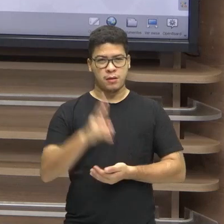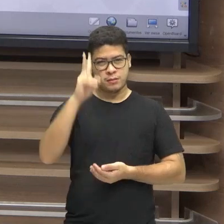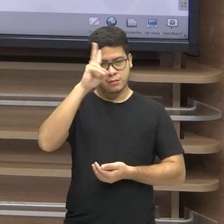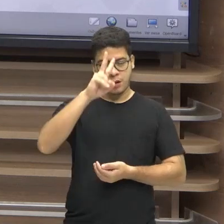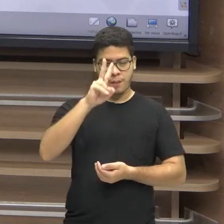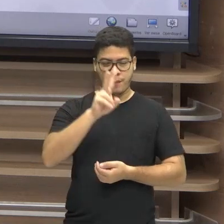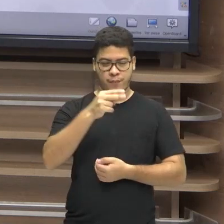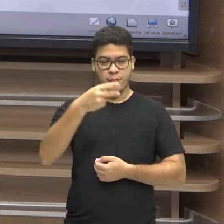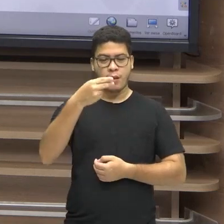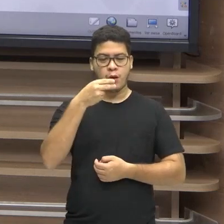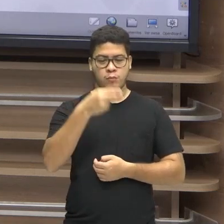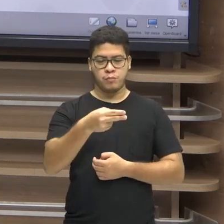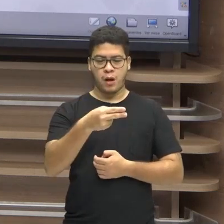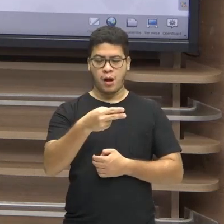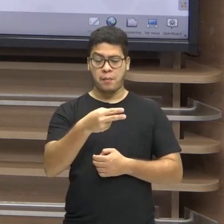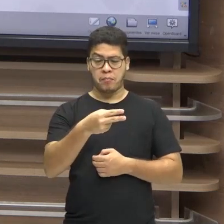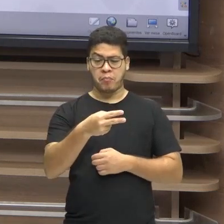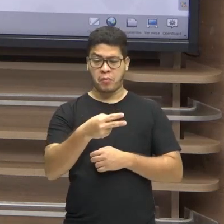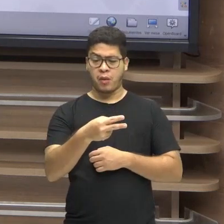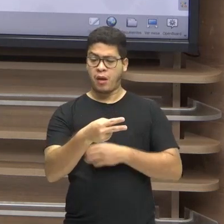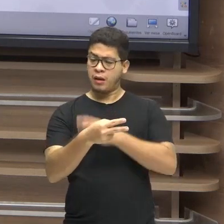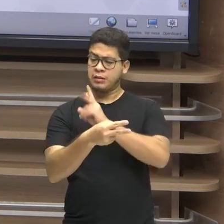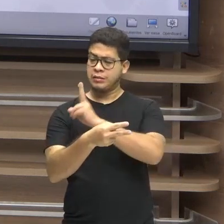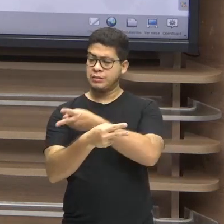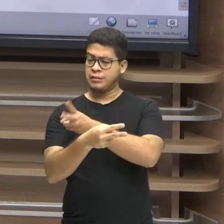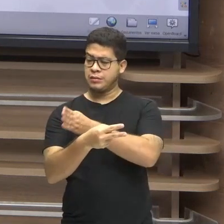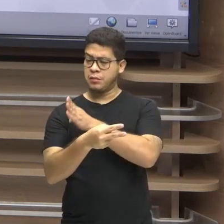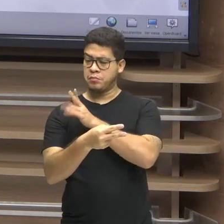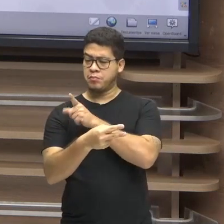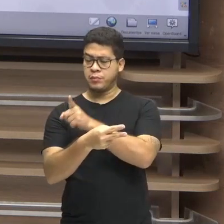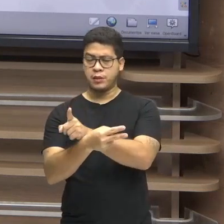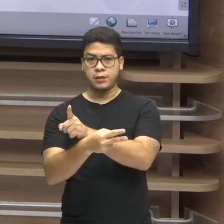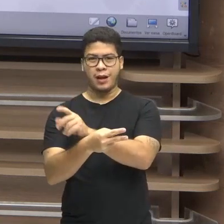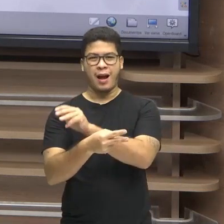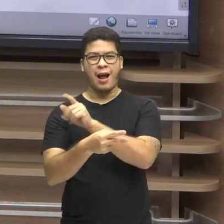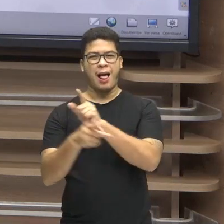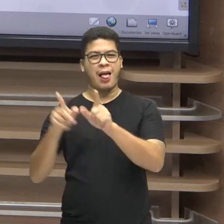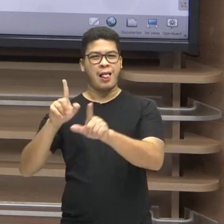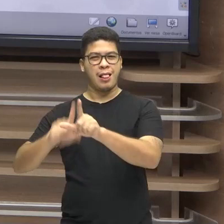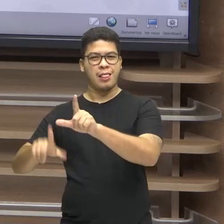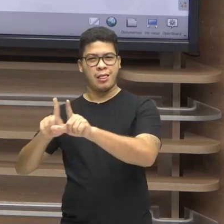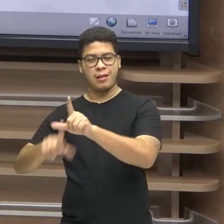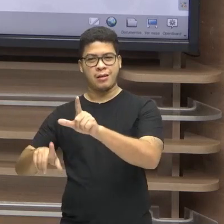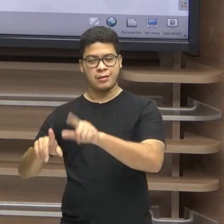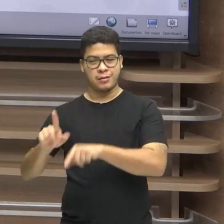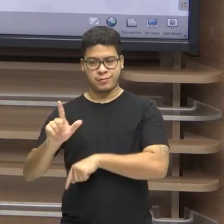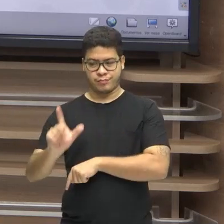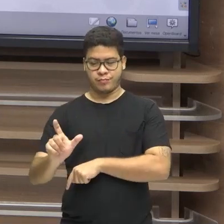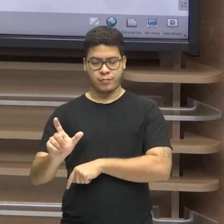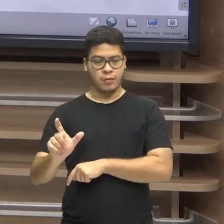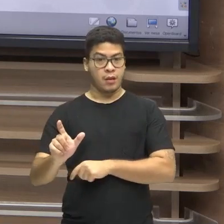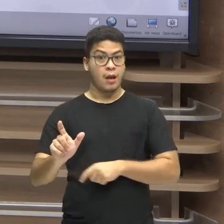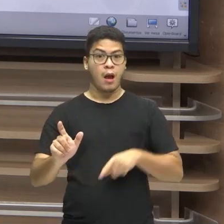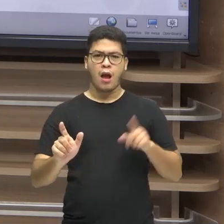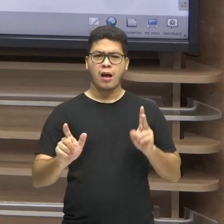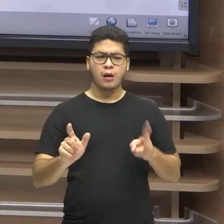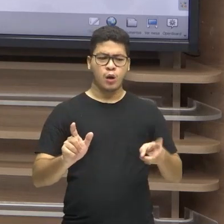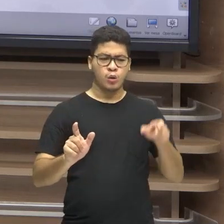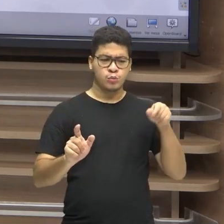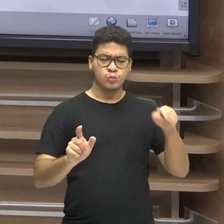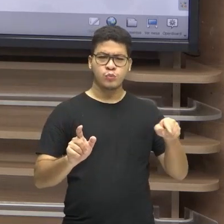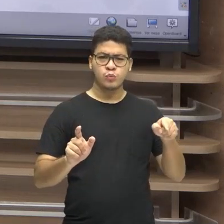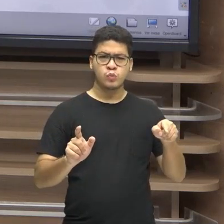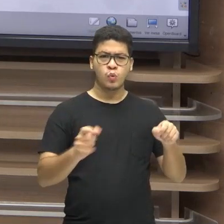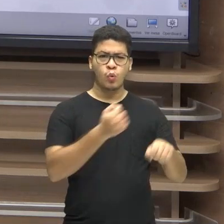os elementos que têm letra, eles sempre ficam no primeiro membro. Os elementos que são apenas números, né, eles devem